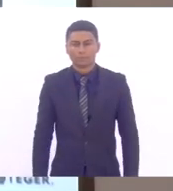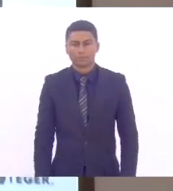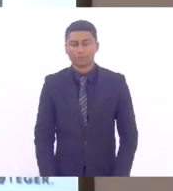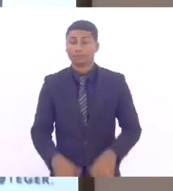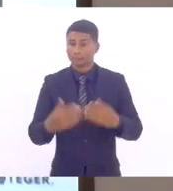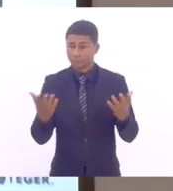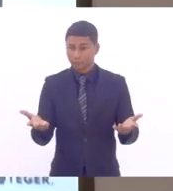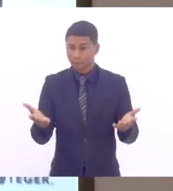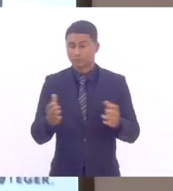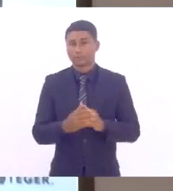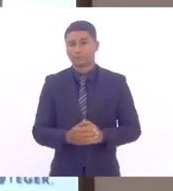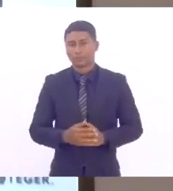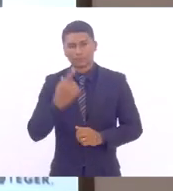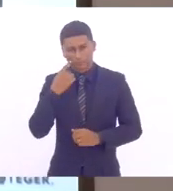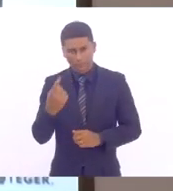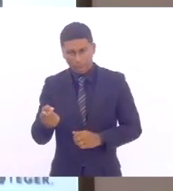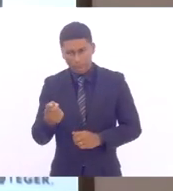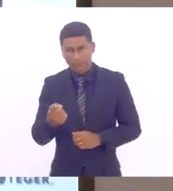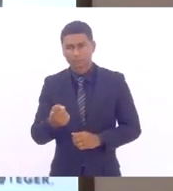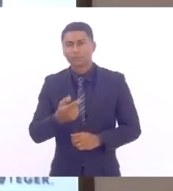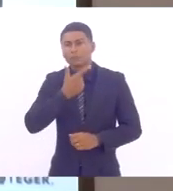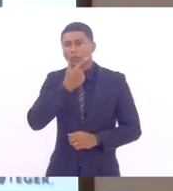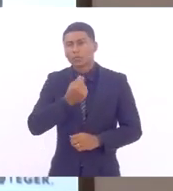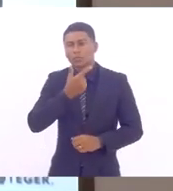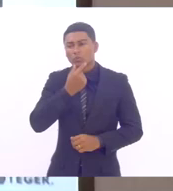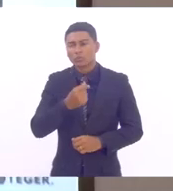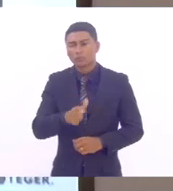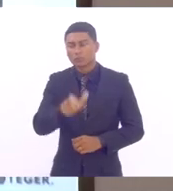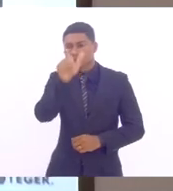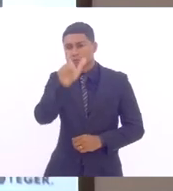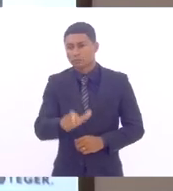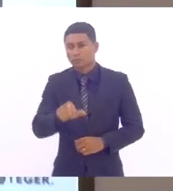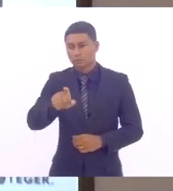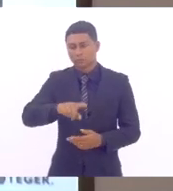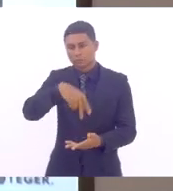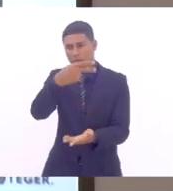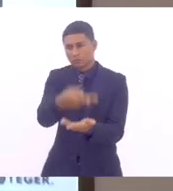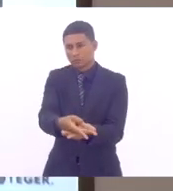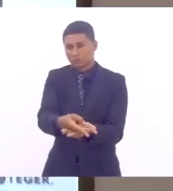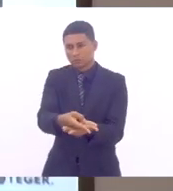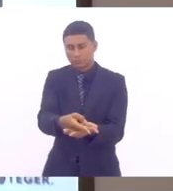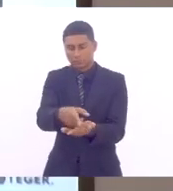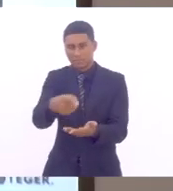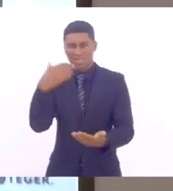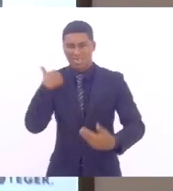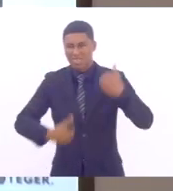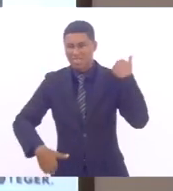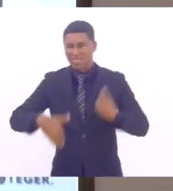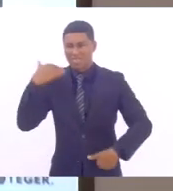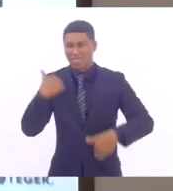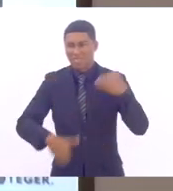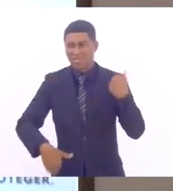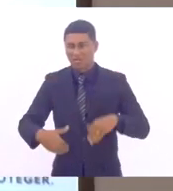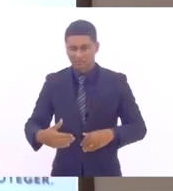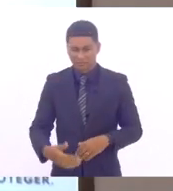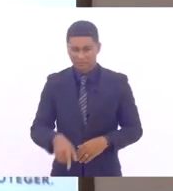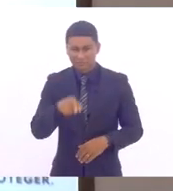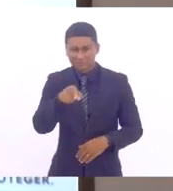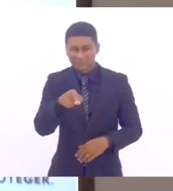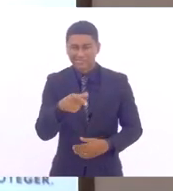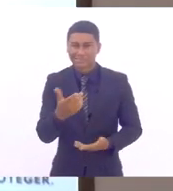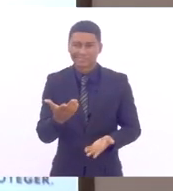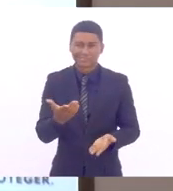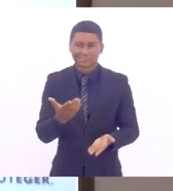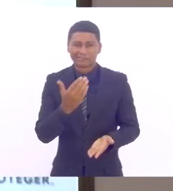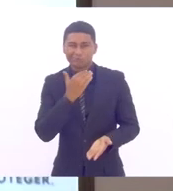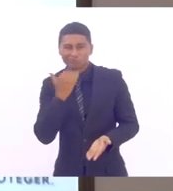Então, aqui nós vemos a imagem de um torcedor caído ao solo ali, gravemente machucado, né? Não lembro se esse torcedor chegou